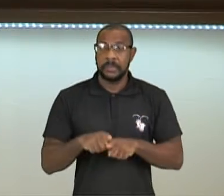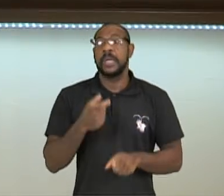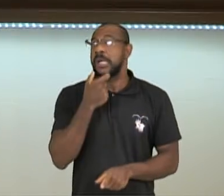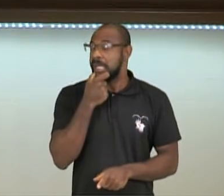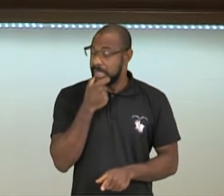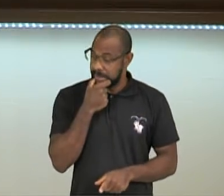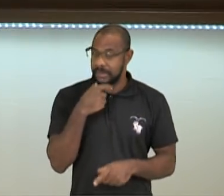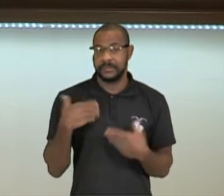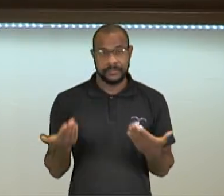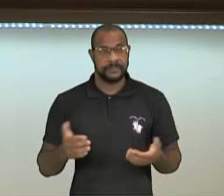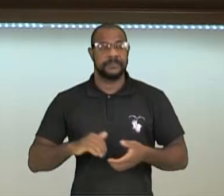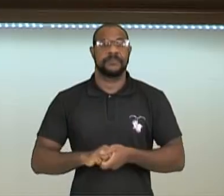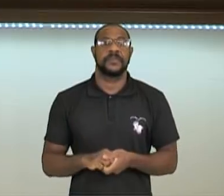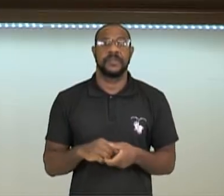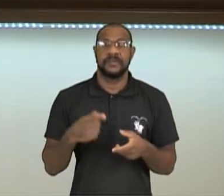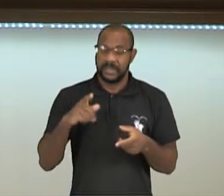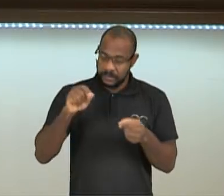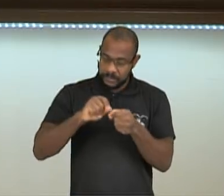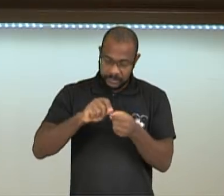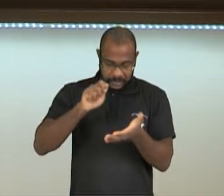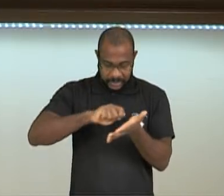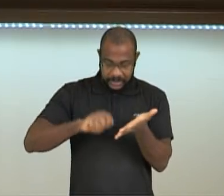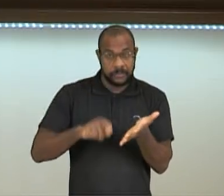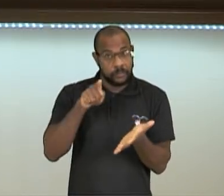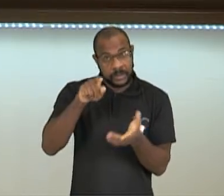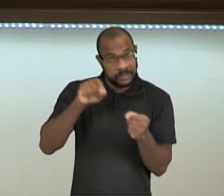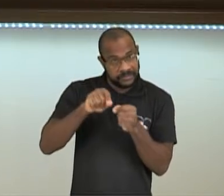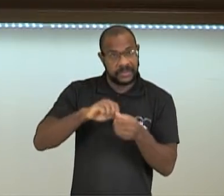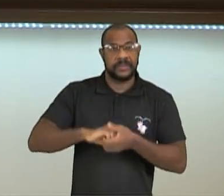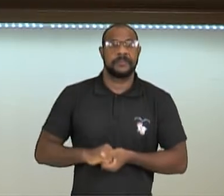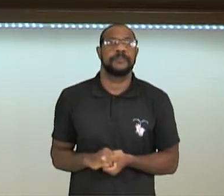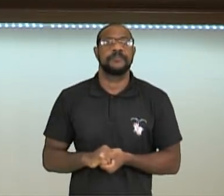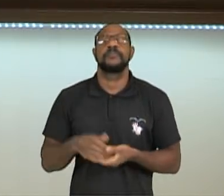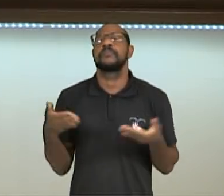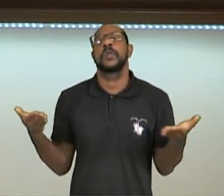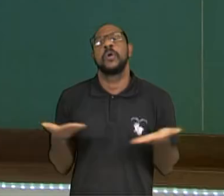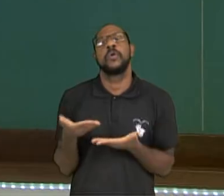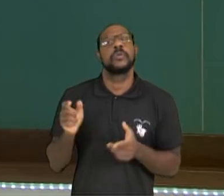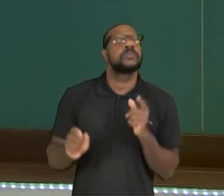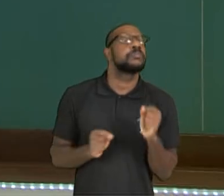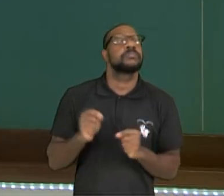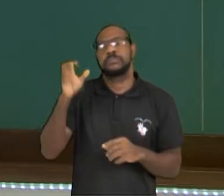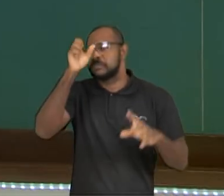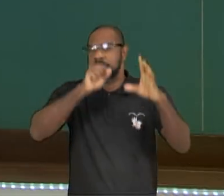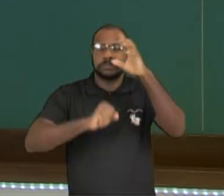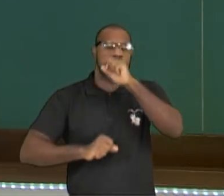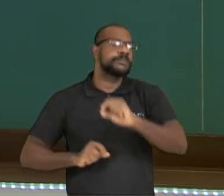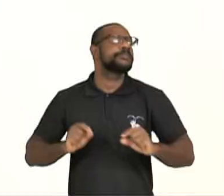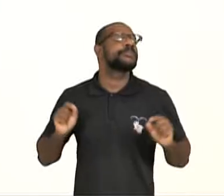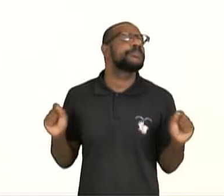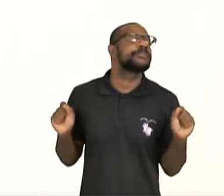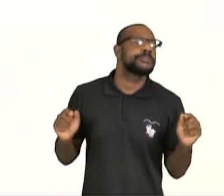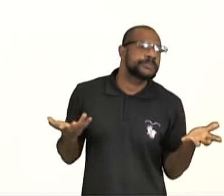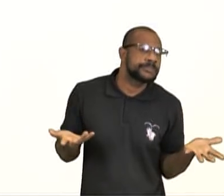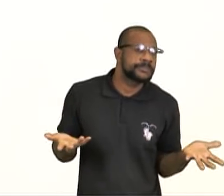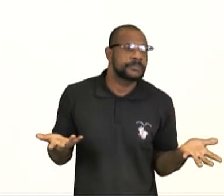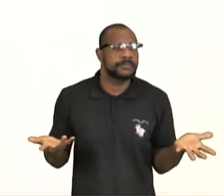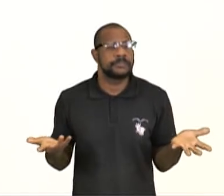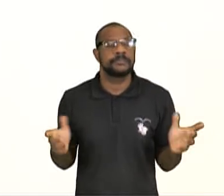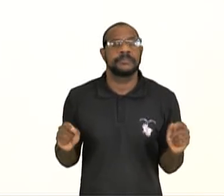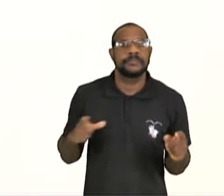inglês, ok? Faz no seu caderno, vai lá, pratica. Muito bem. E hoje, então, o que nós aprendemos hoje? Hoje nós